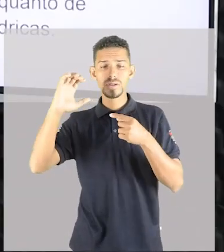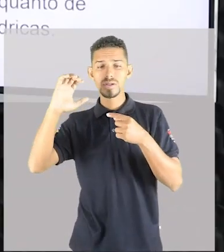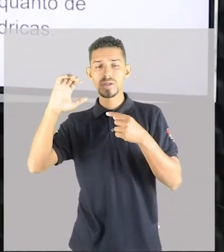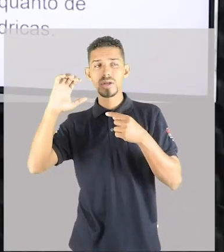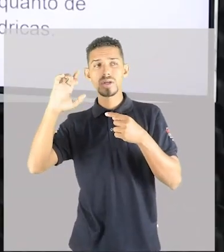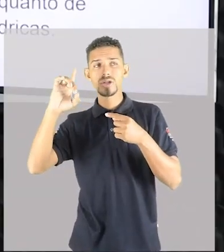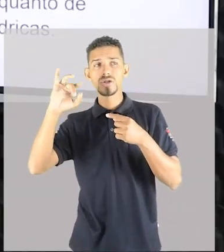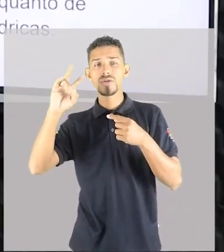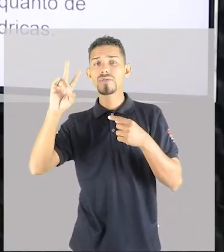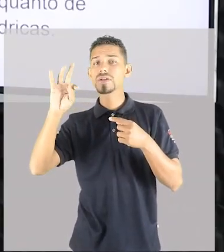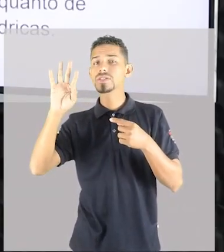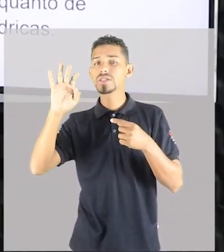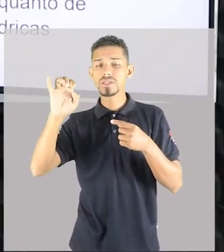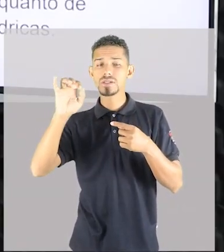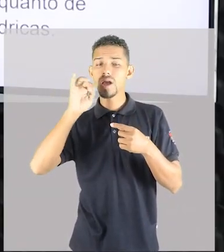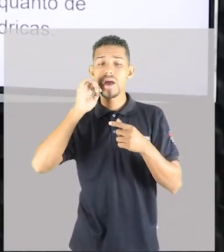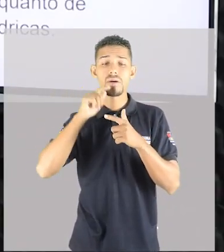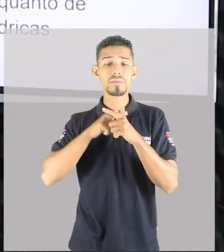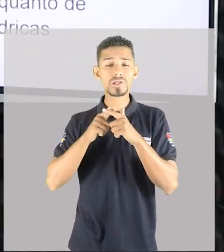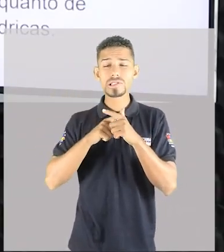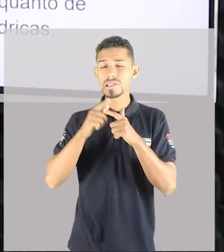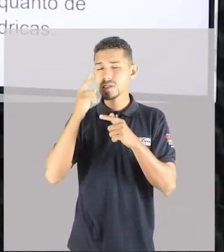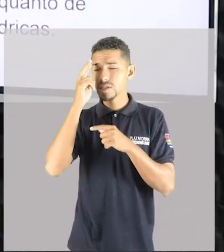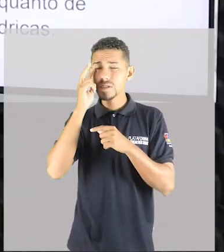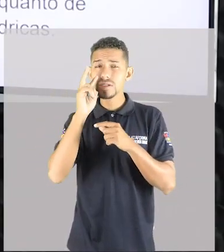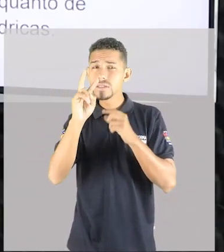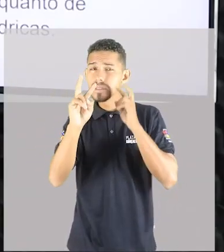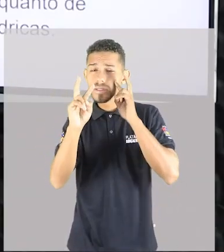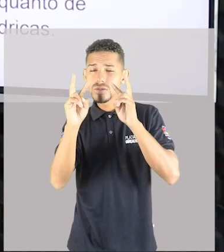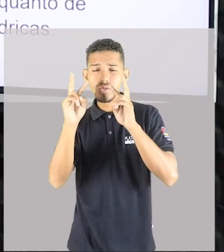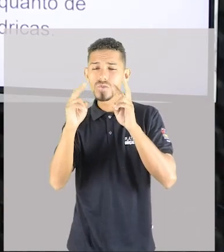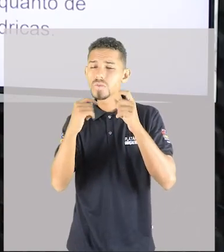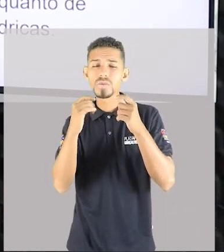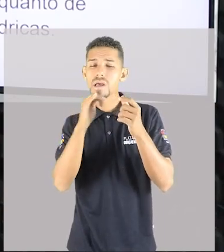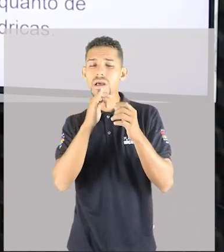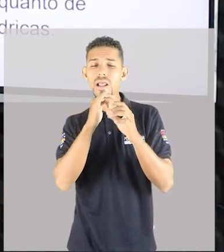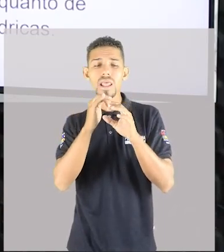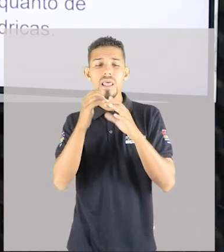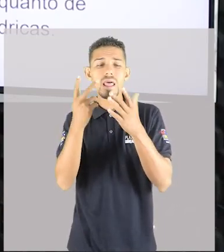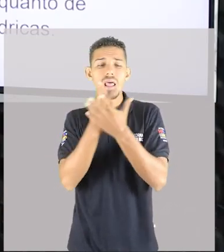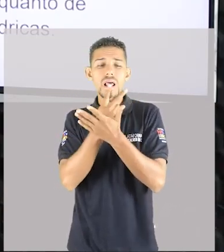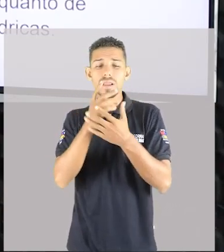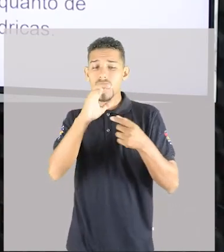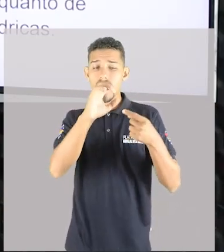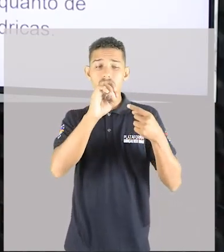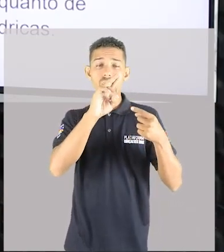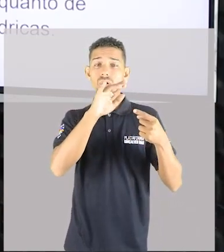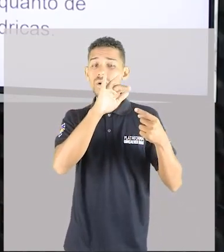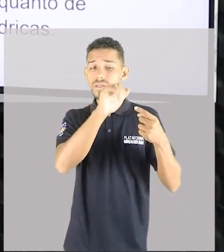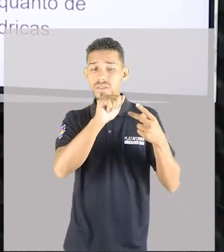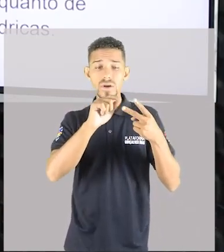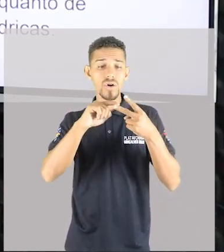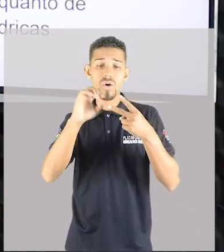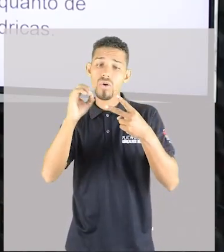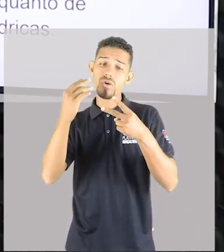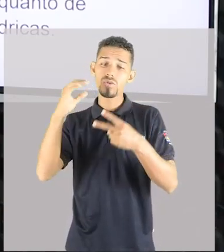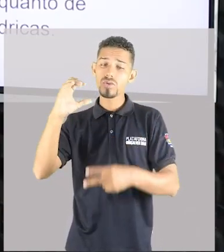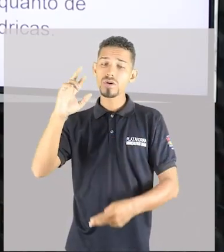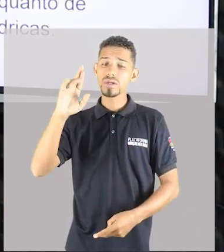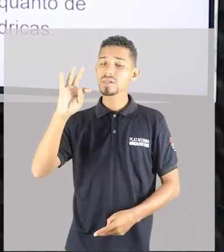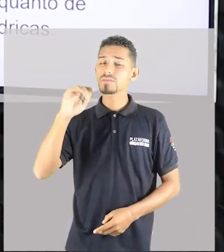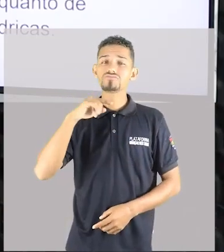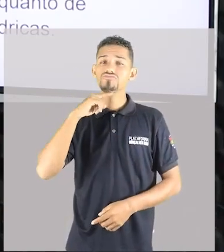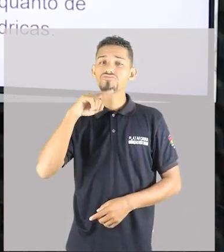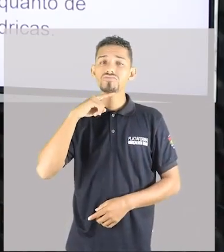médio, tá? É o problema da visão causado pelo formato irregular da córnea ou do cristalino. Então, esses elementos, eles